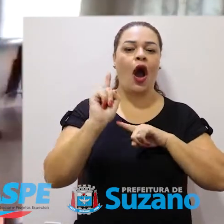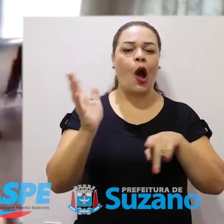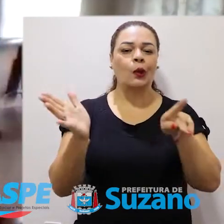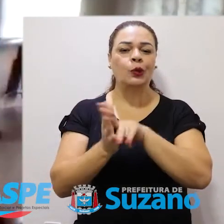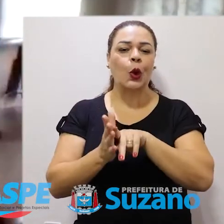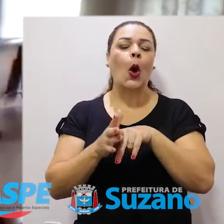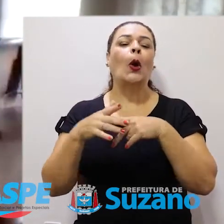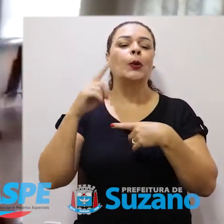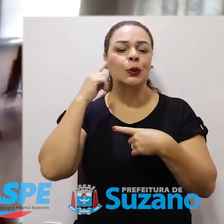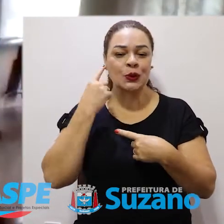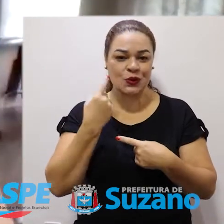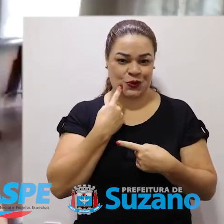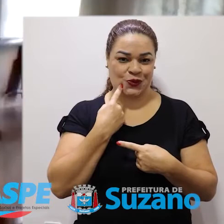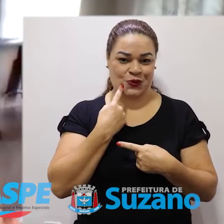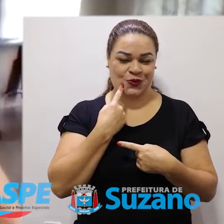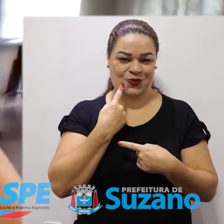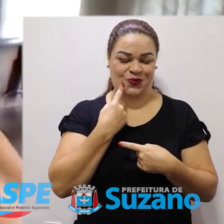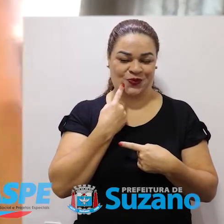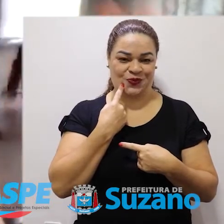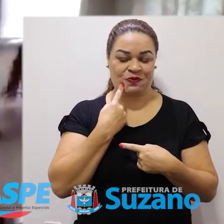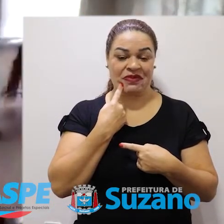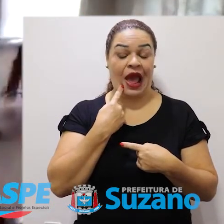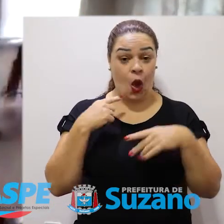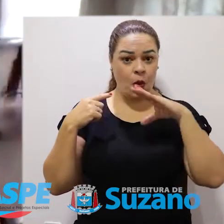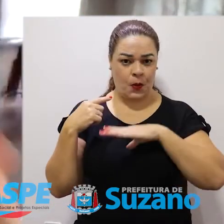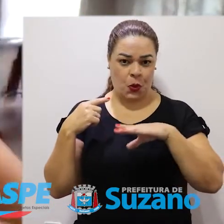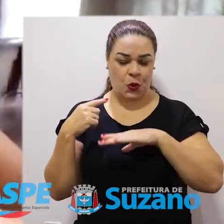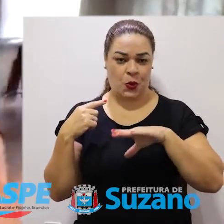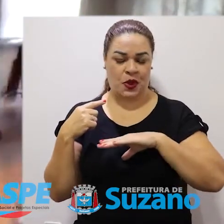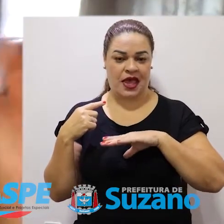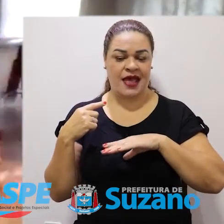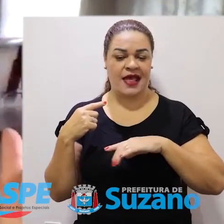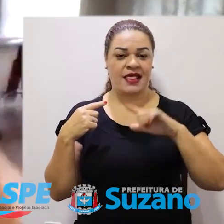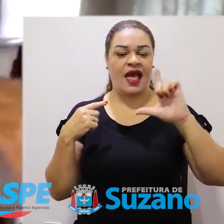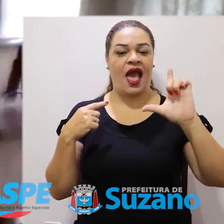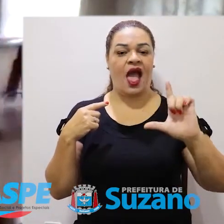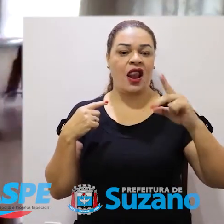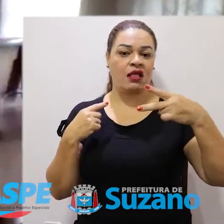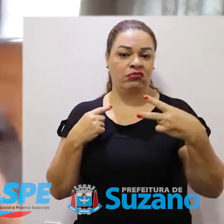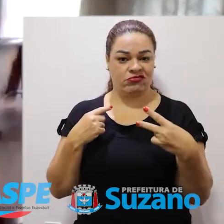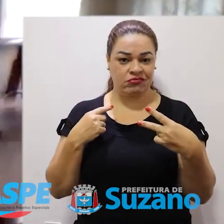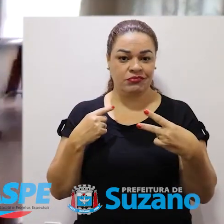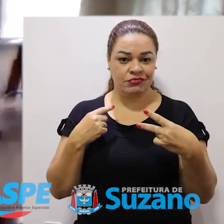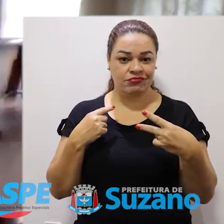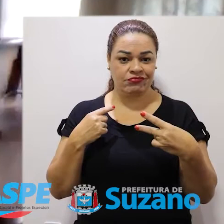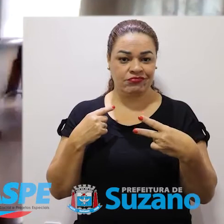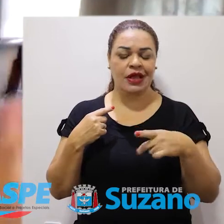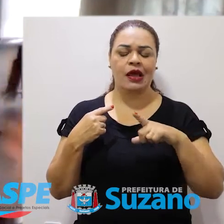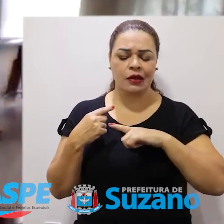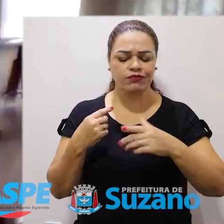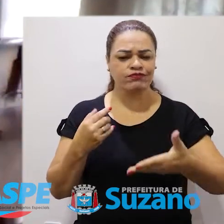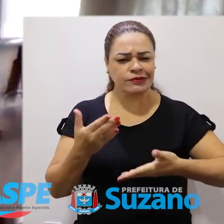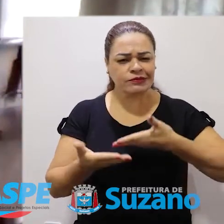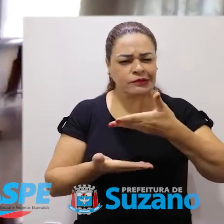língua portuguesa é a língua 2. É a língua em que os conhecimentos, né, estão produzidos no Brasil